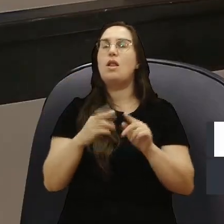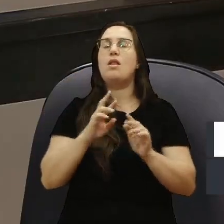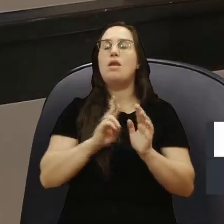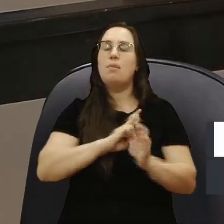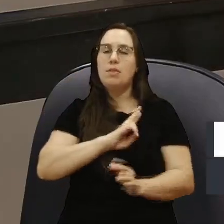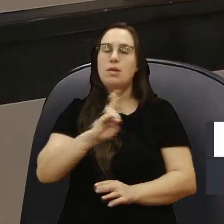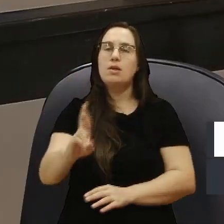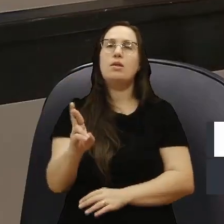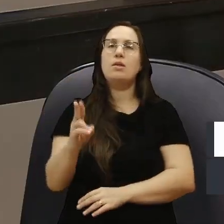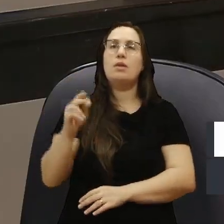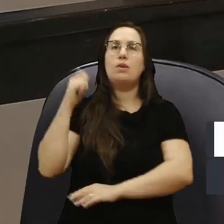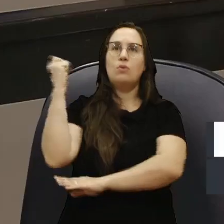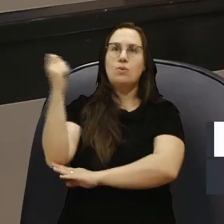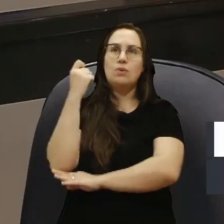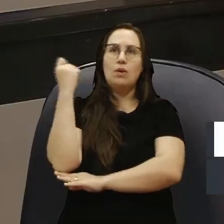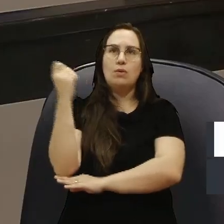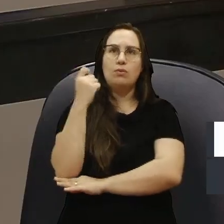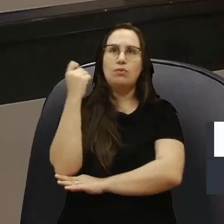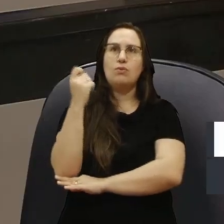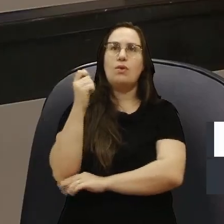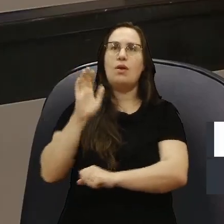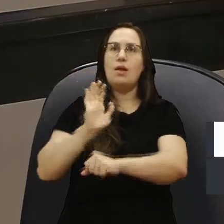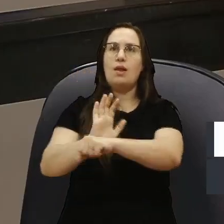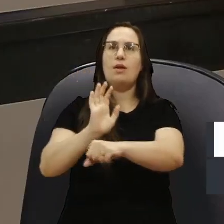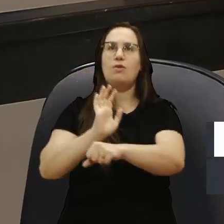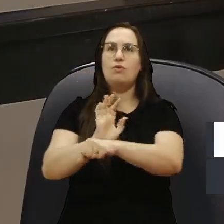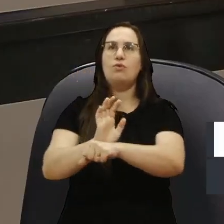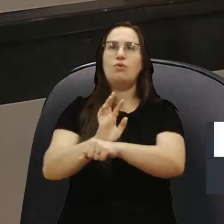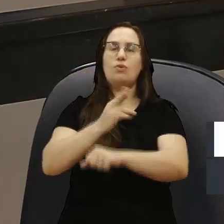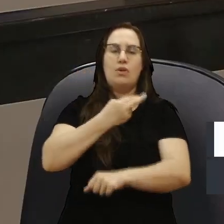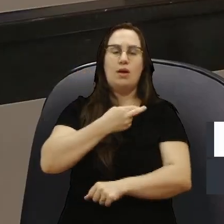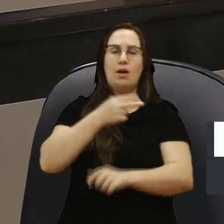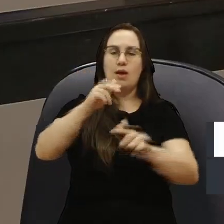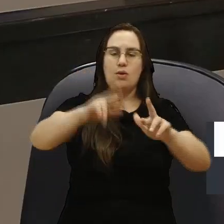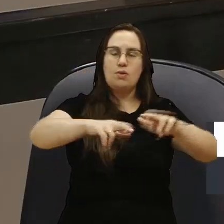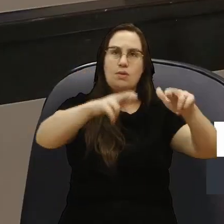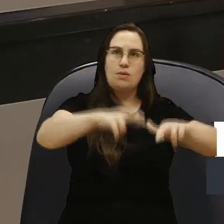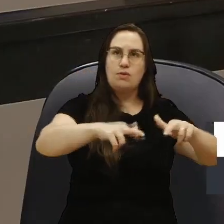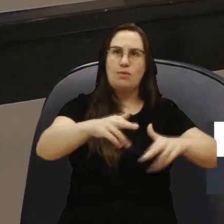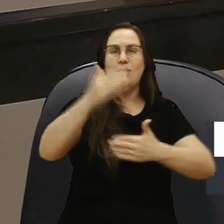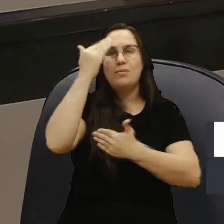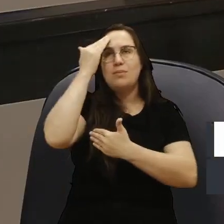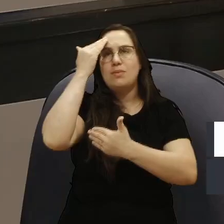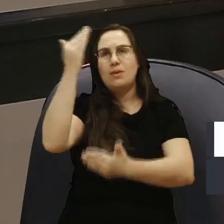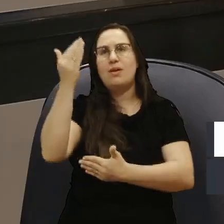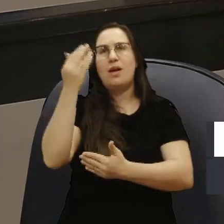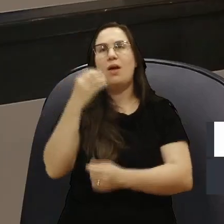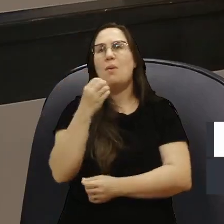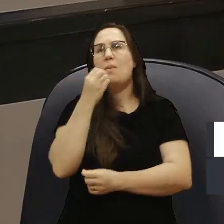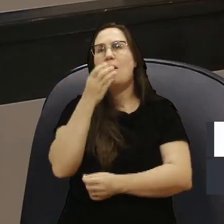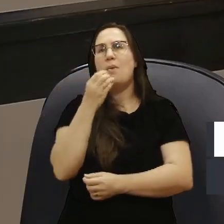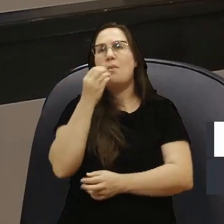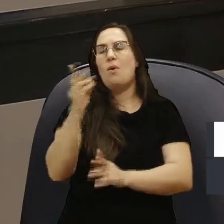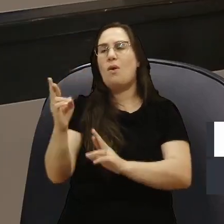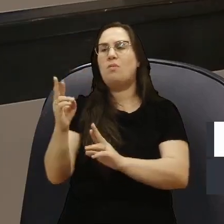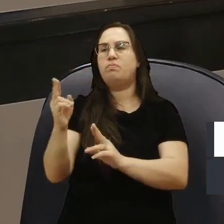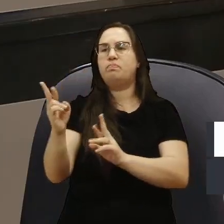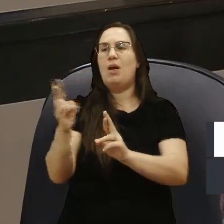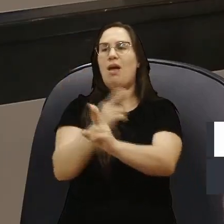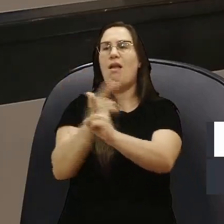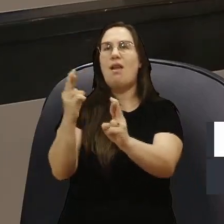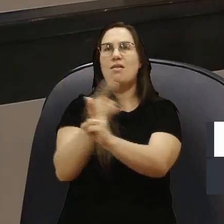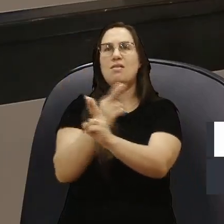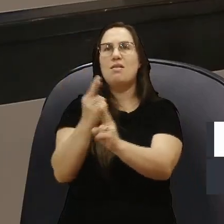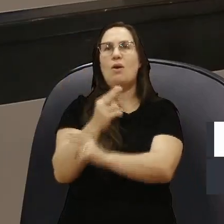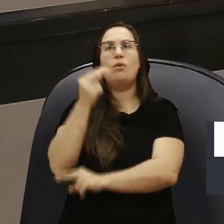Como o vereador Fantinel falou, ele ajuda muito a nossa região, a gente é muito grato a ele. Ele até tem uma boa relação com o vereador Fantinel, né, ajudou